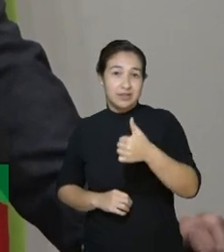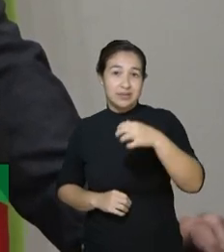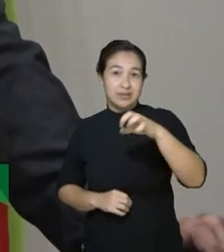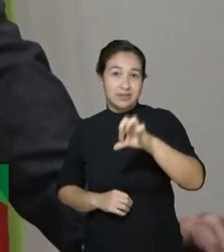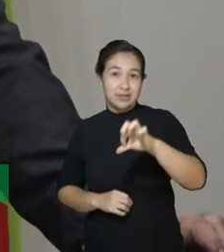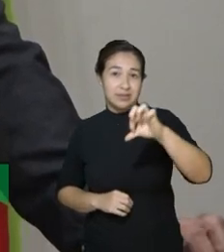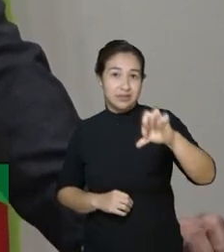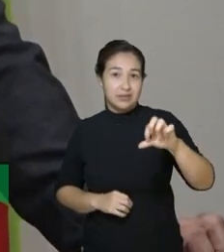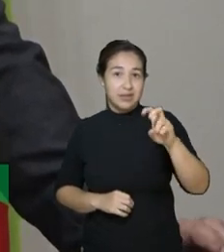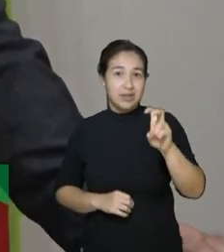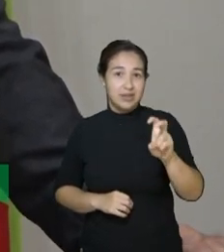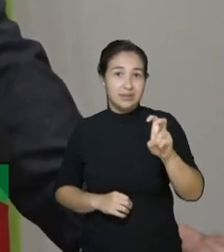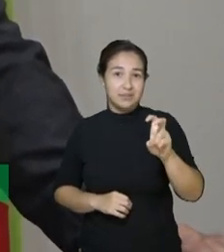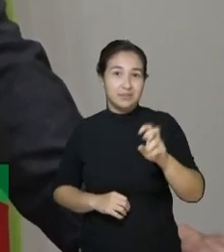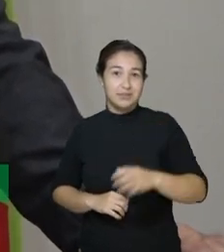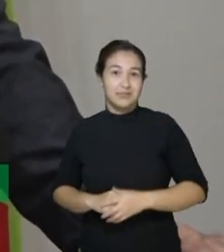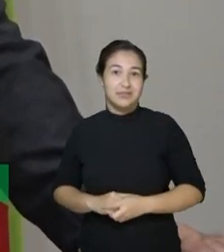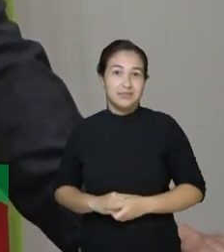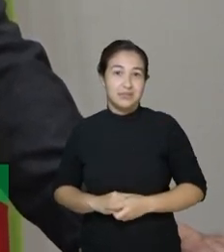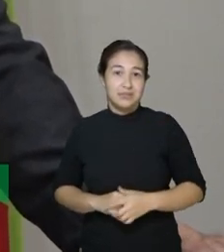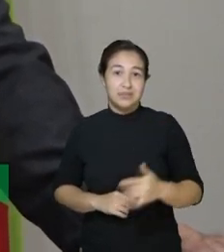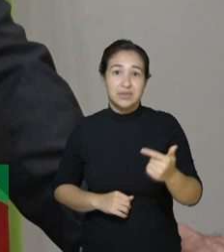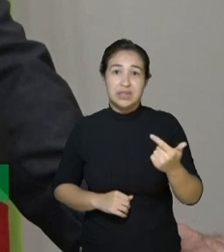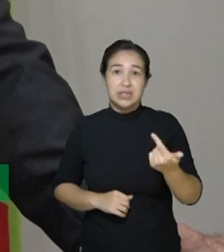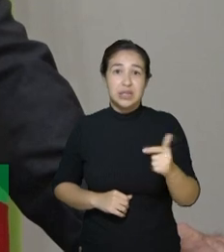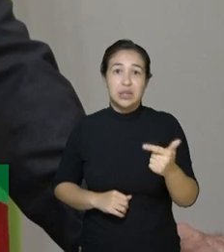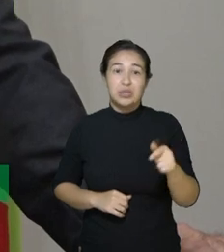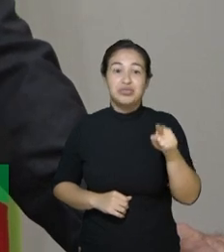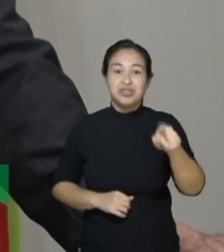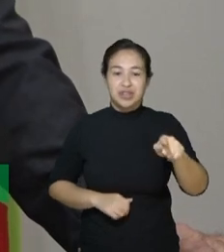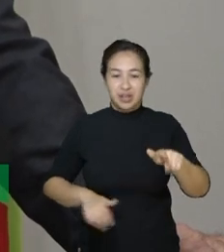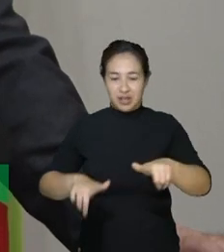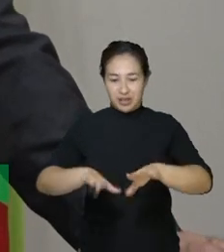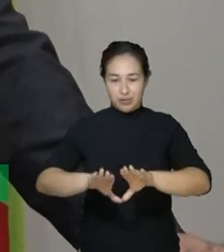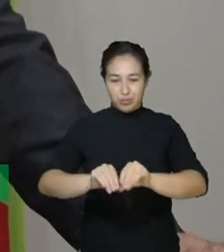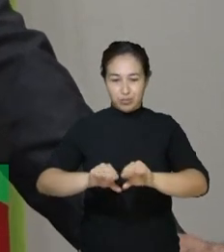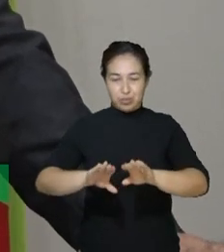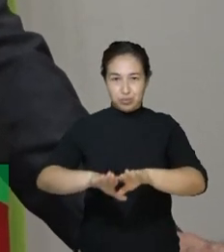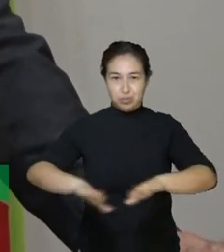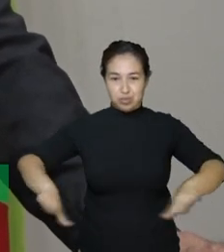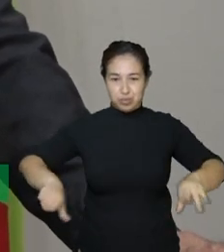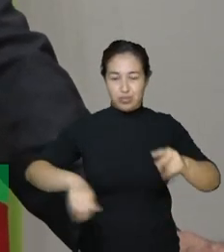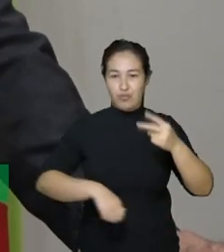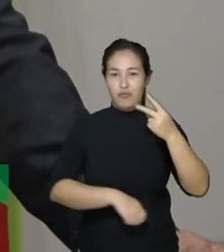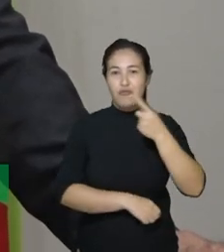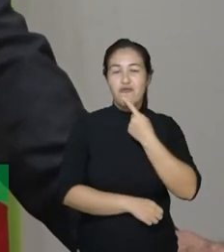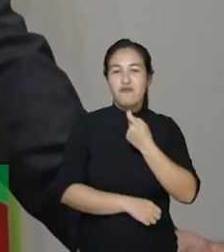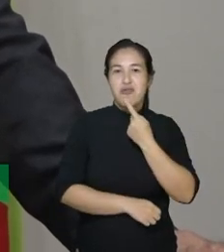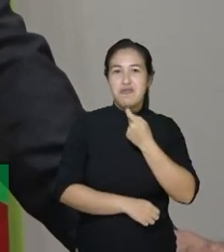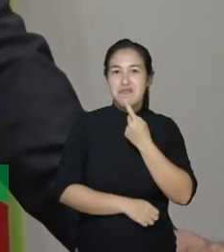1995, não tinha esse tapete vermelho nem aqui nem lá na frente.